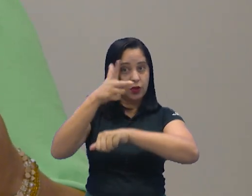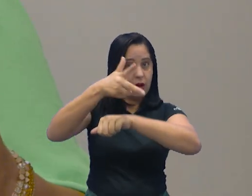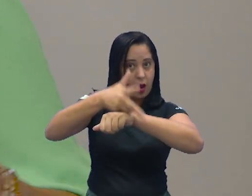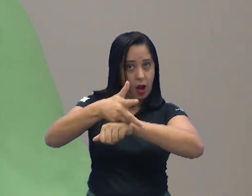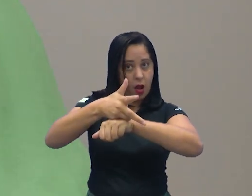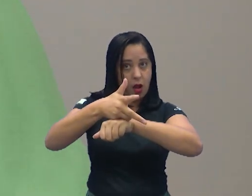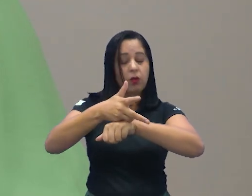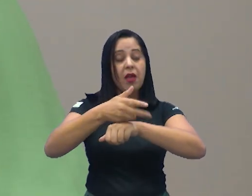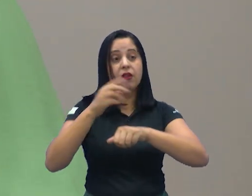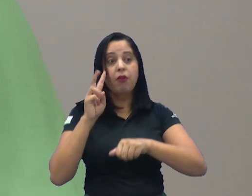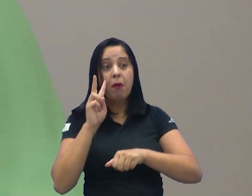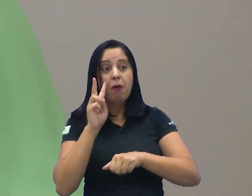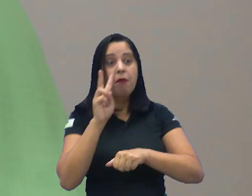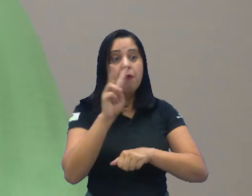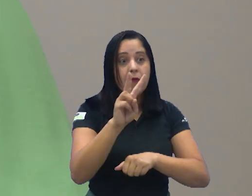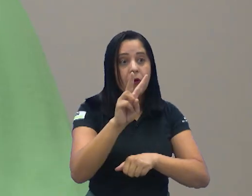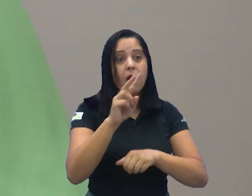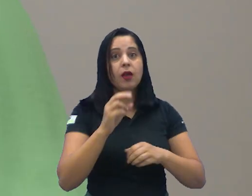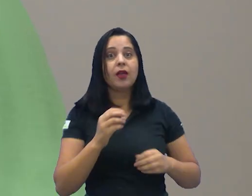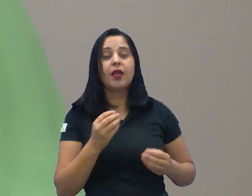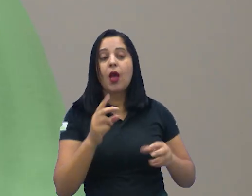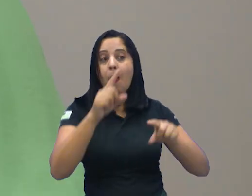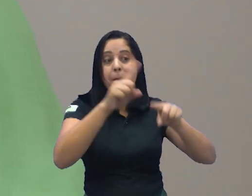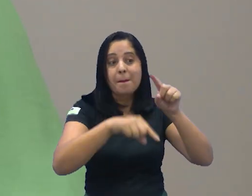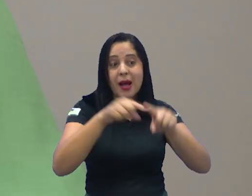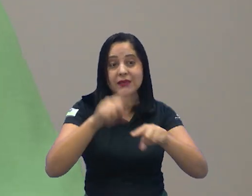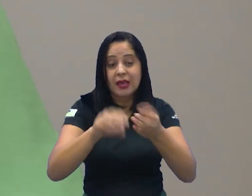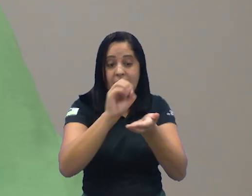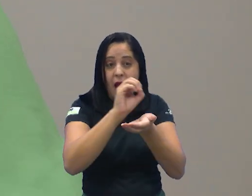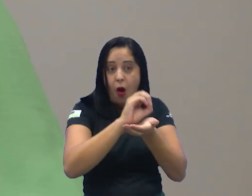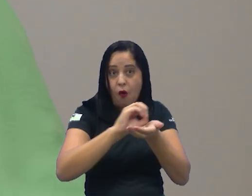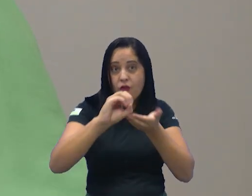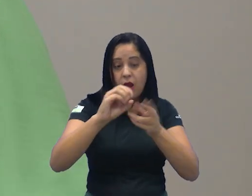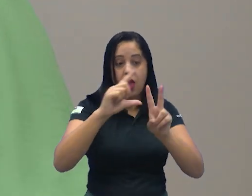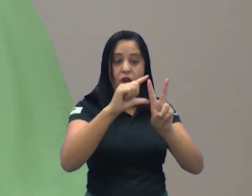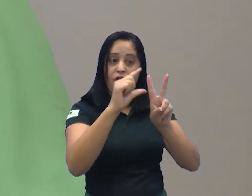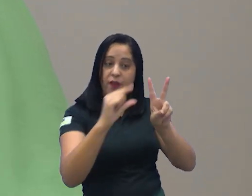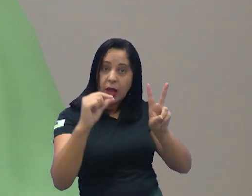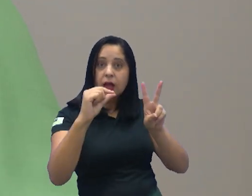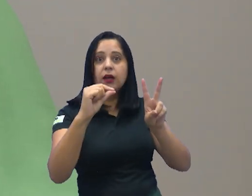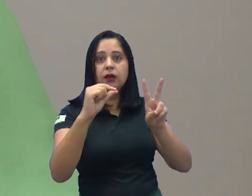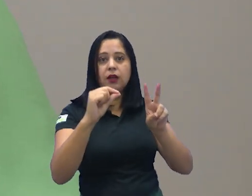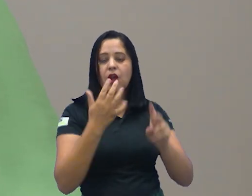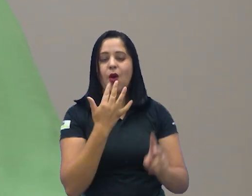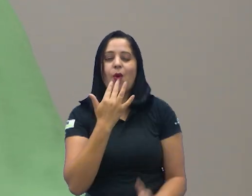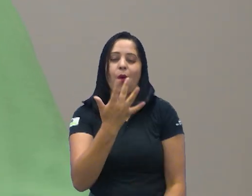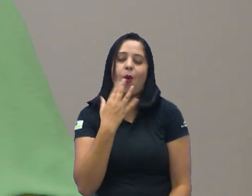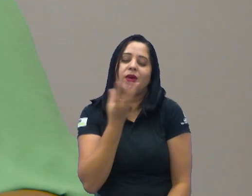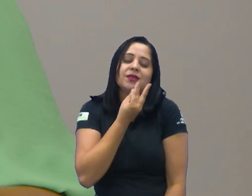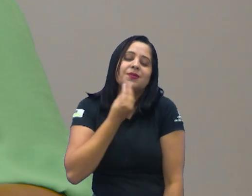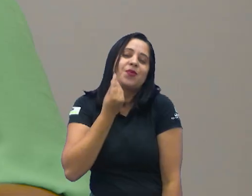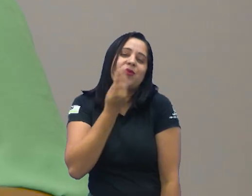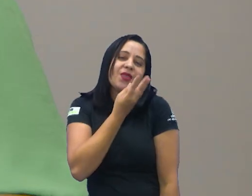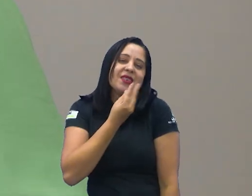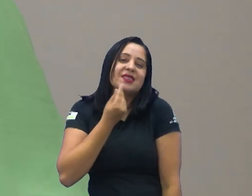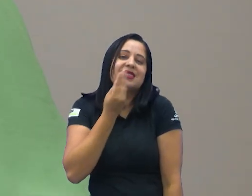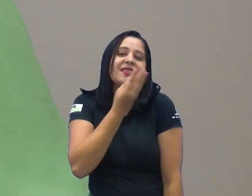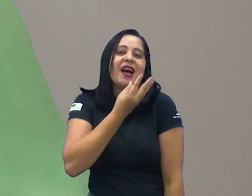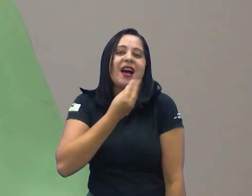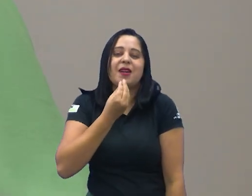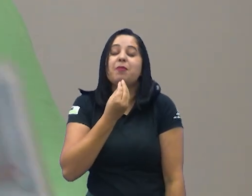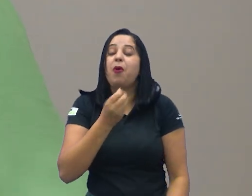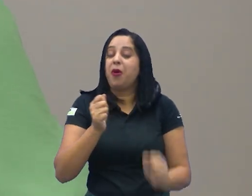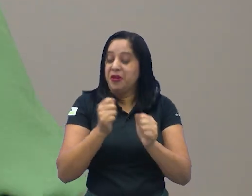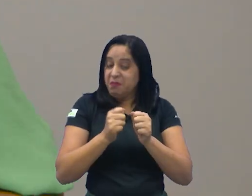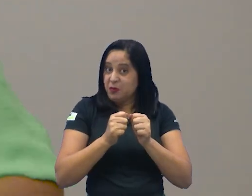de perto o universo dos produtos veganos e orgânicos, cheio de cores, sabores e boas